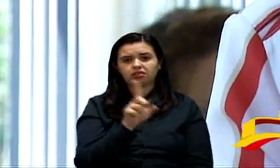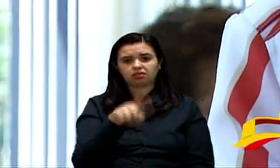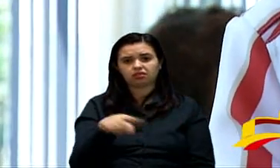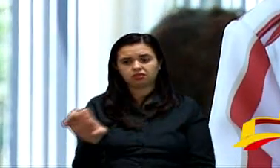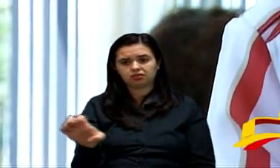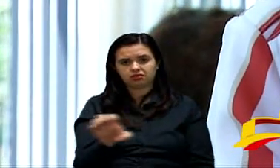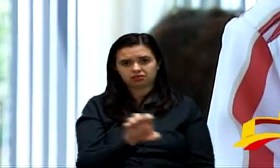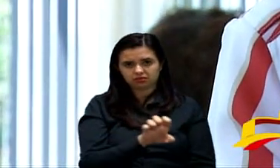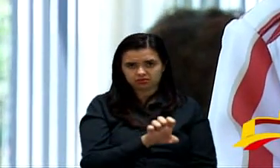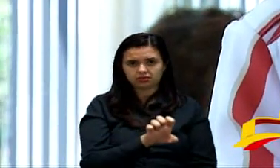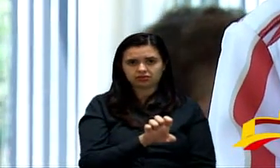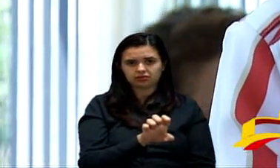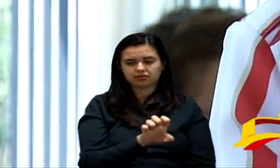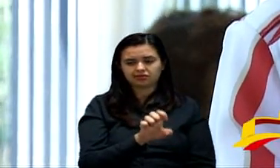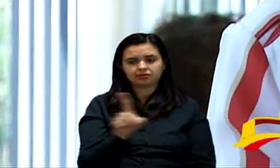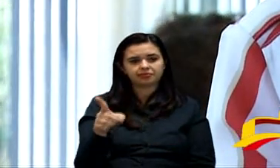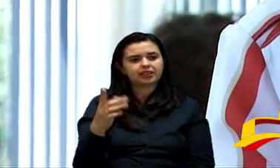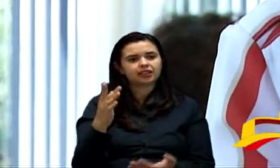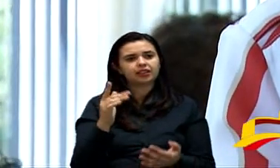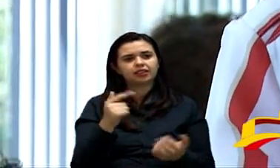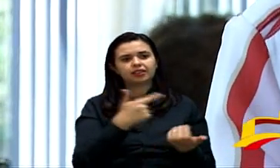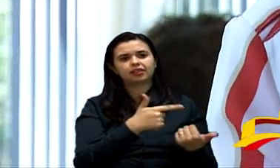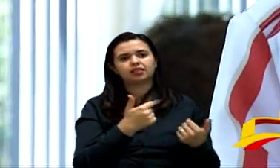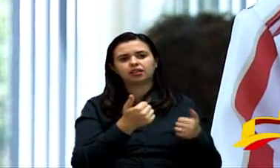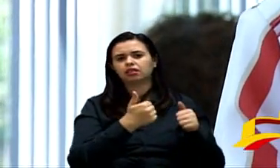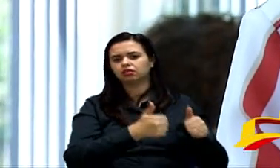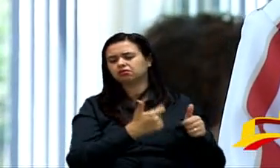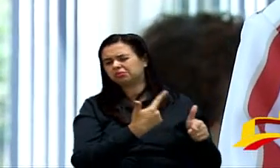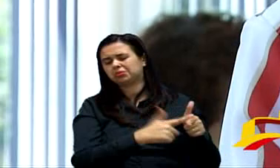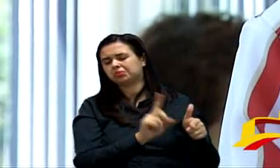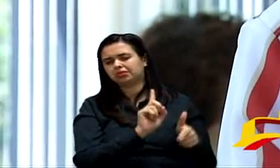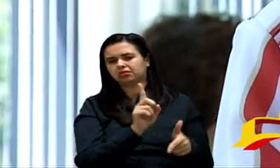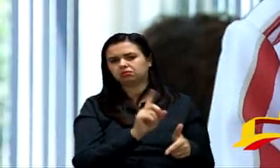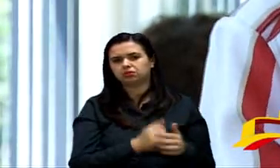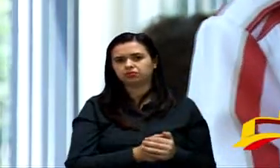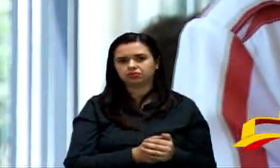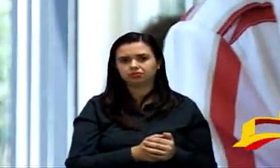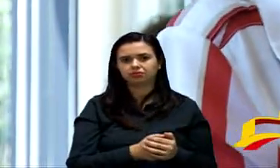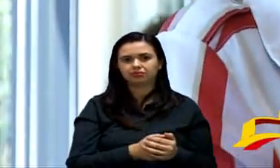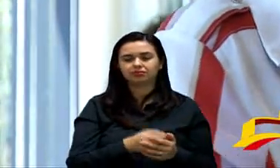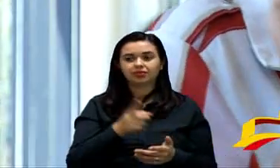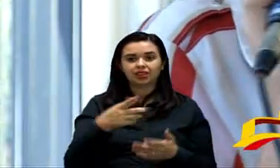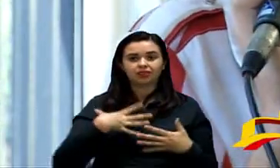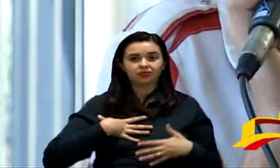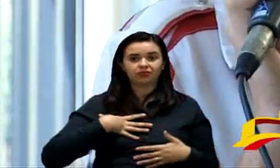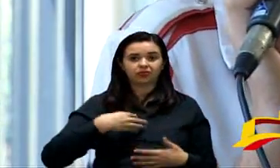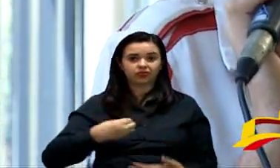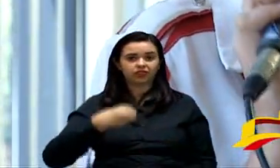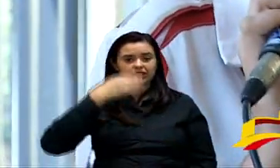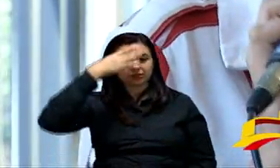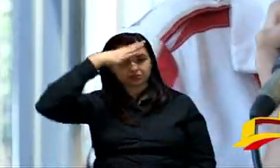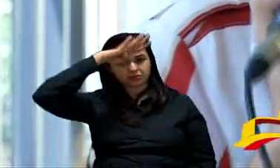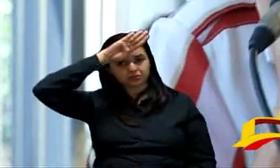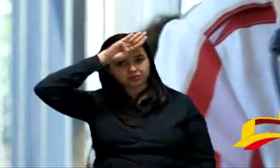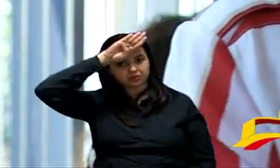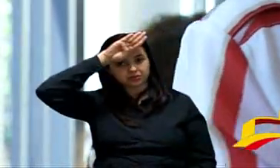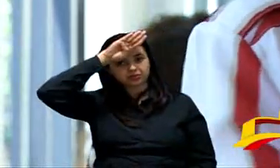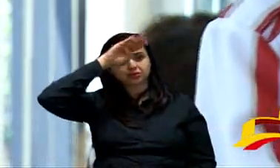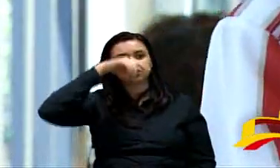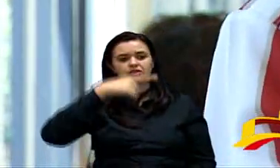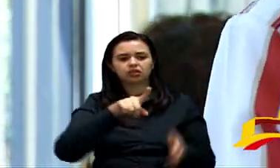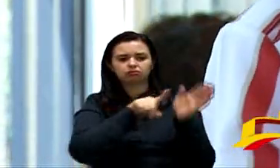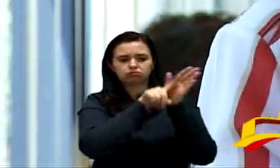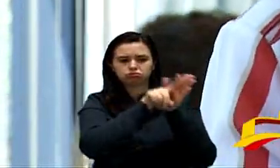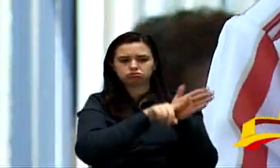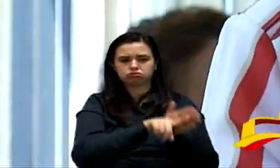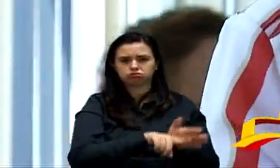os filhos do Jair Bolsonaro, presidente, que estão aí sendo investigados e nada é comentado nessa casa. Então, por favor, não